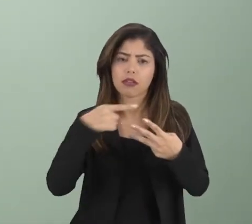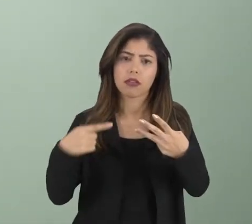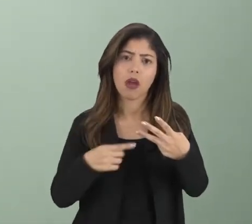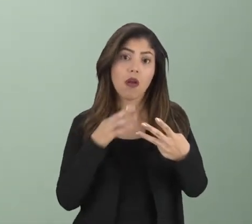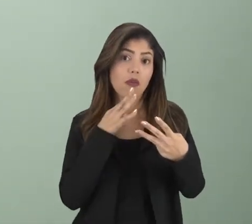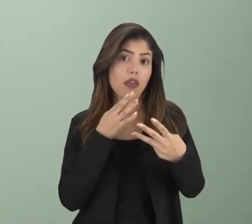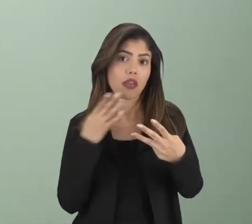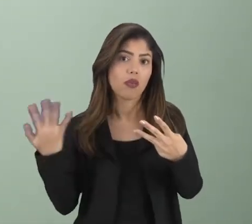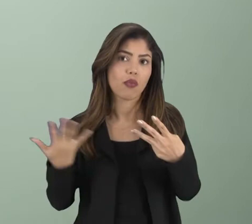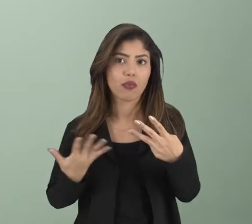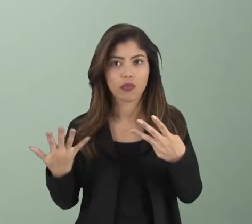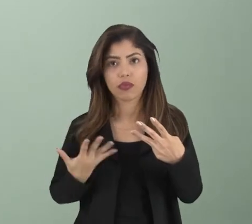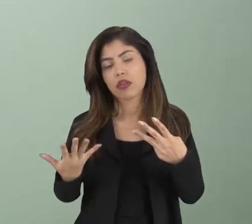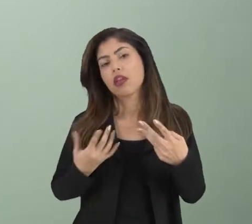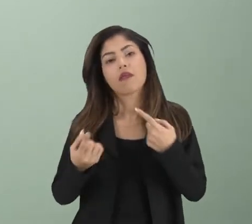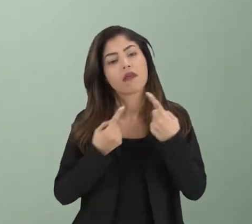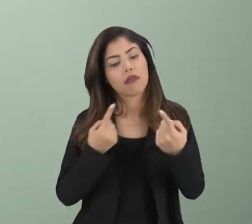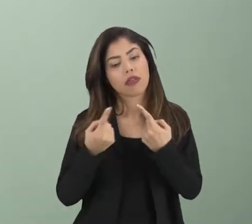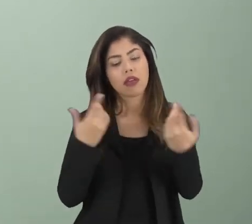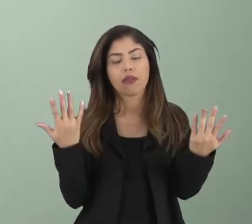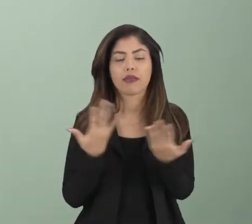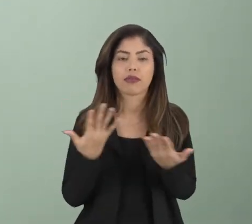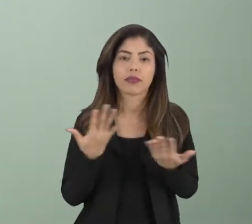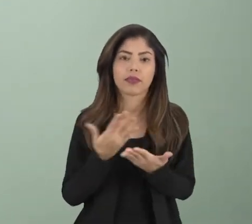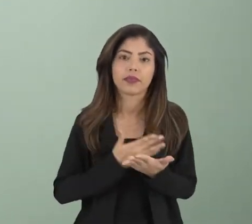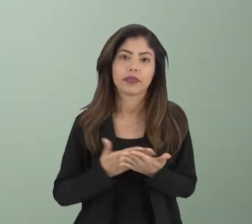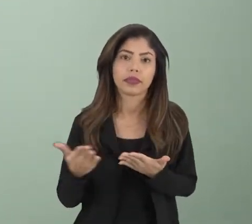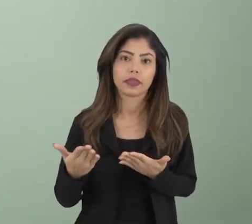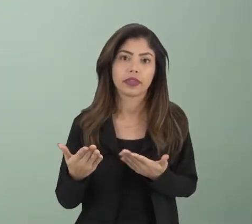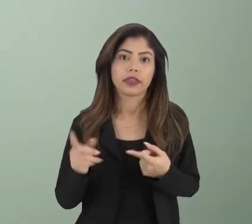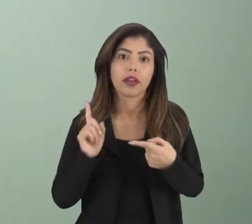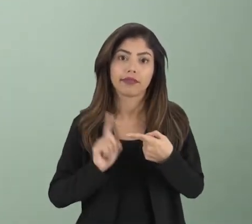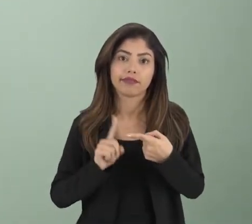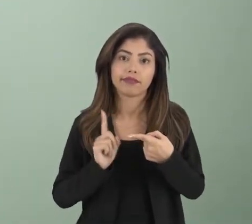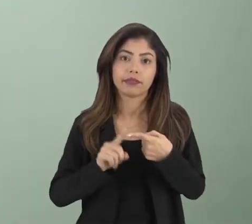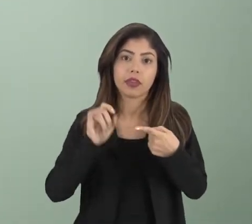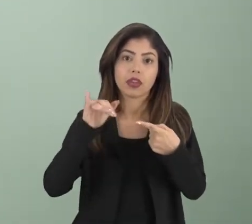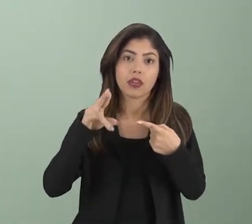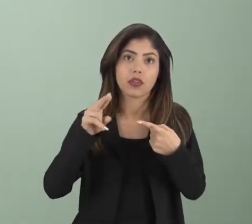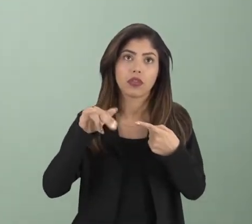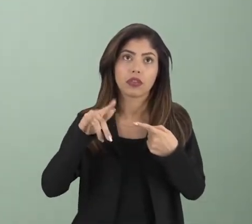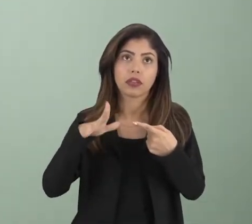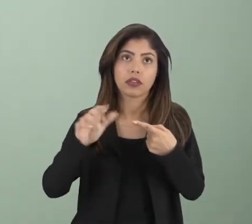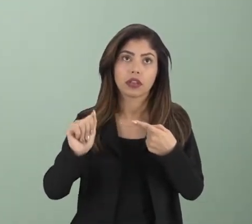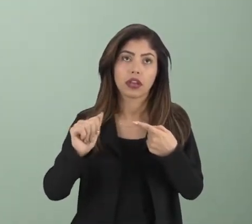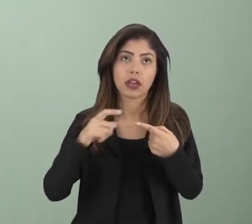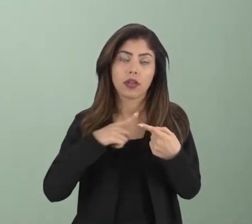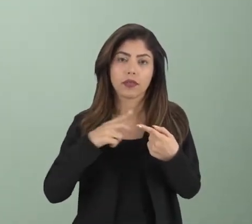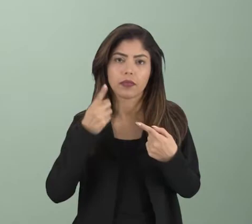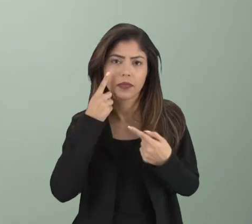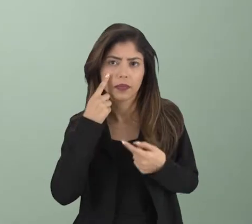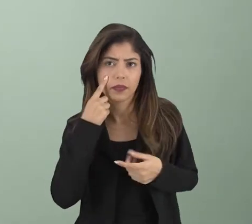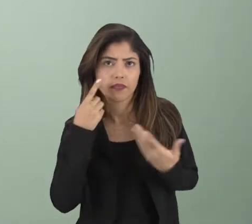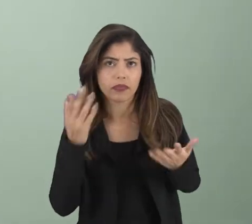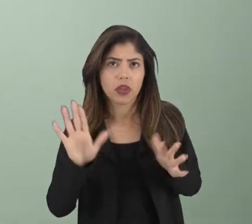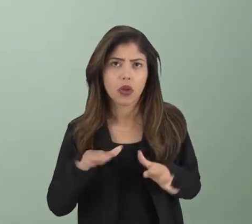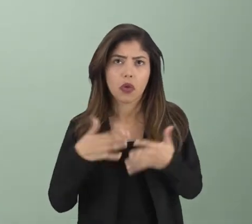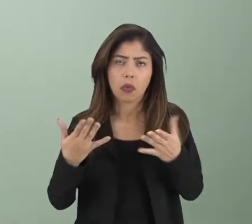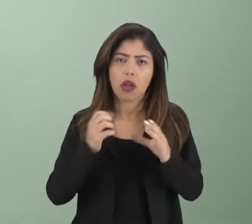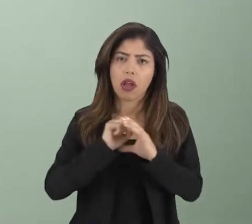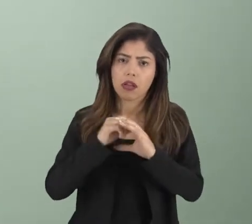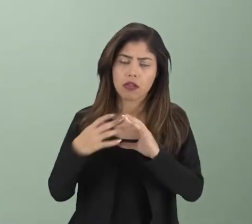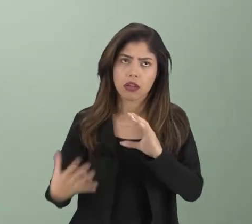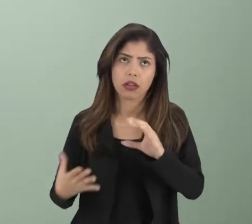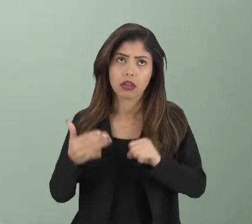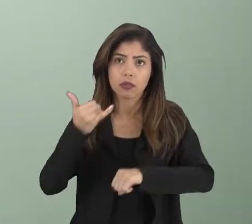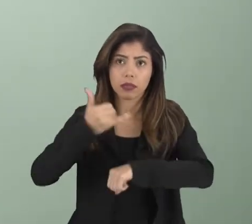vamos conhecer e nós vamos conversar hoje. Vamos começar com a ligação iônica nessa aula. Então, galera, olha só. Quais são as características